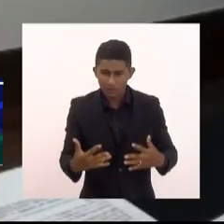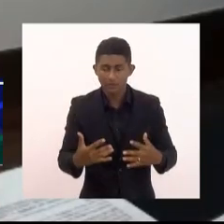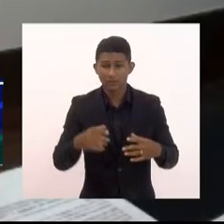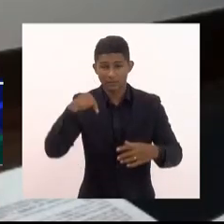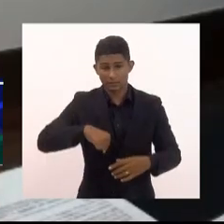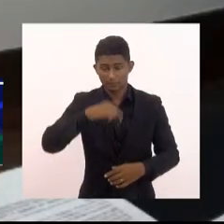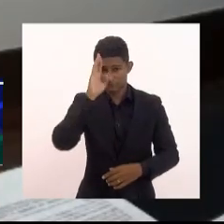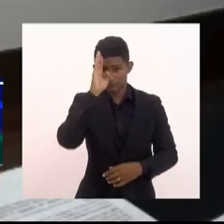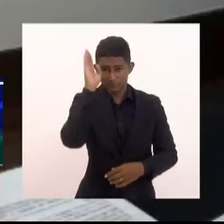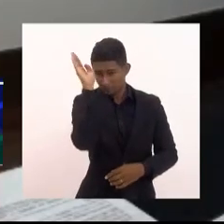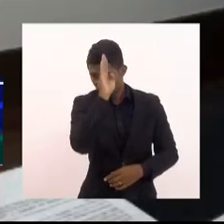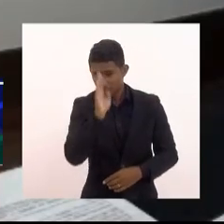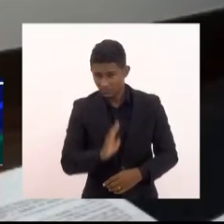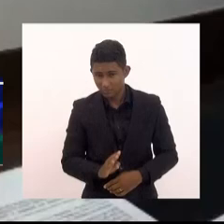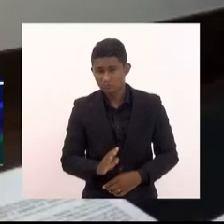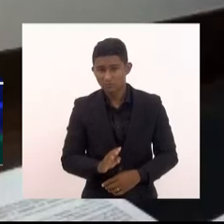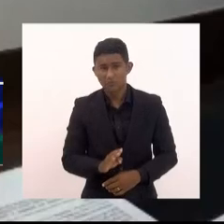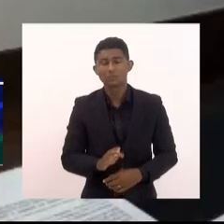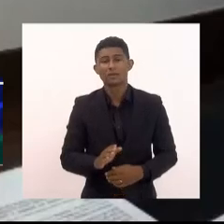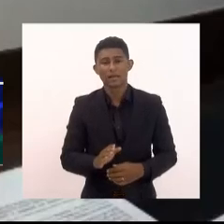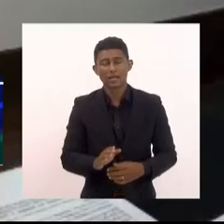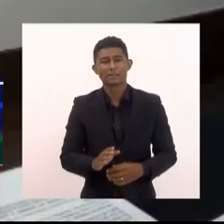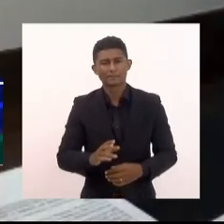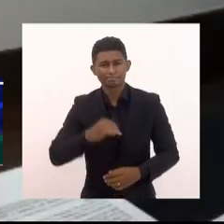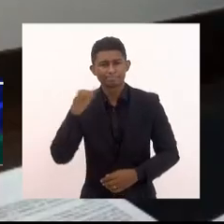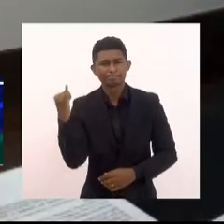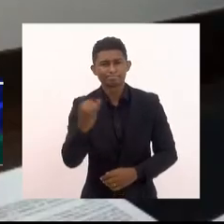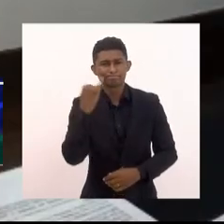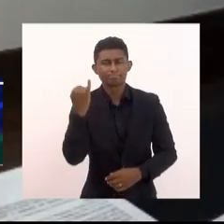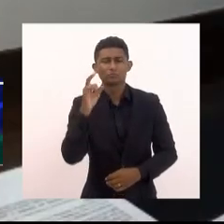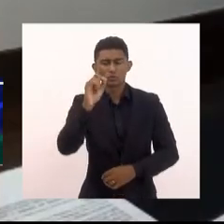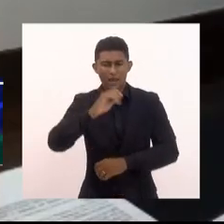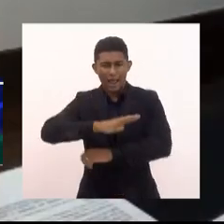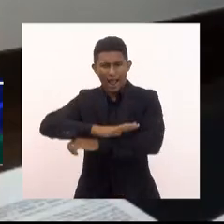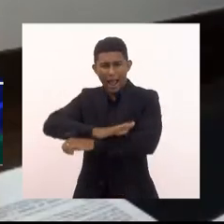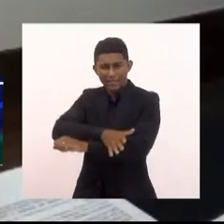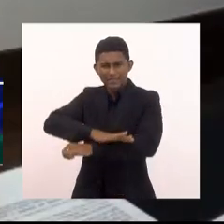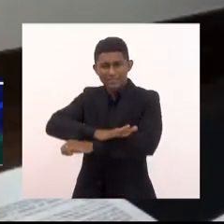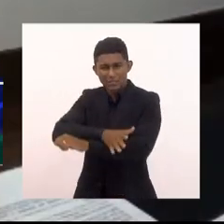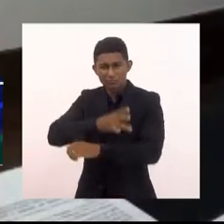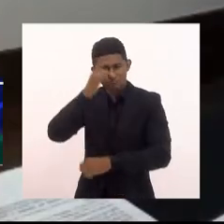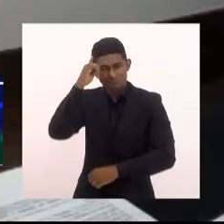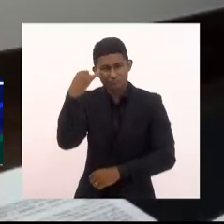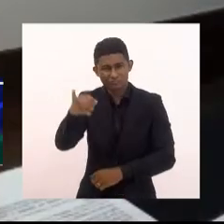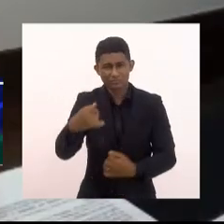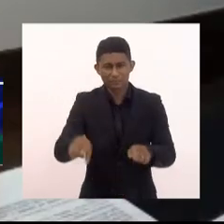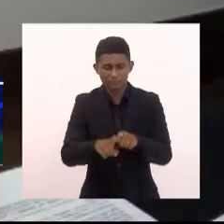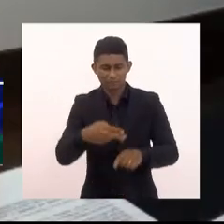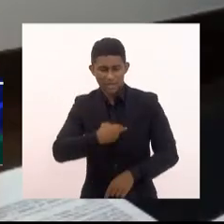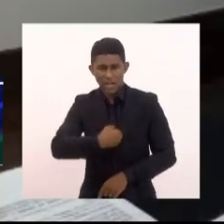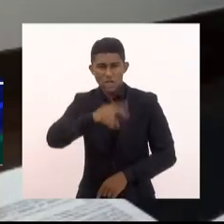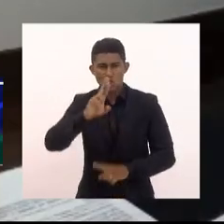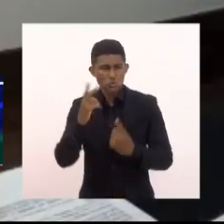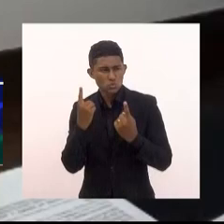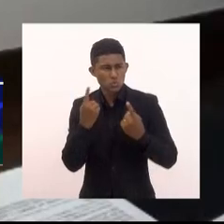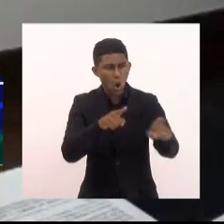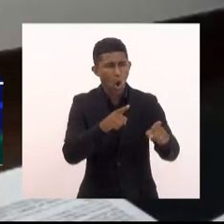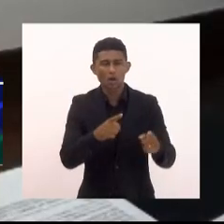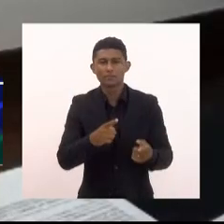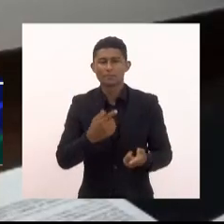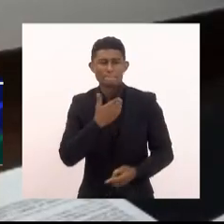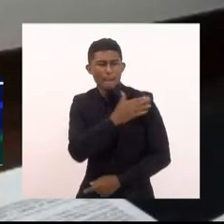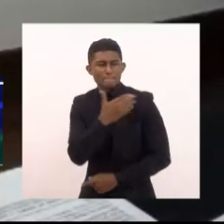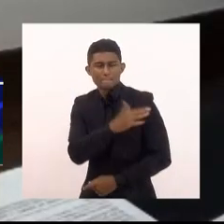Brasil, é o principal antídoto contra o racismo religioso, é o principal antídoto contra o sectarismo,